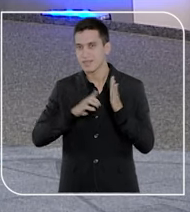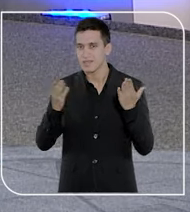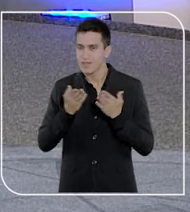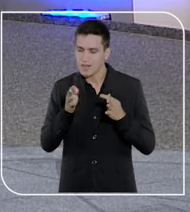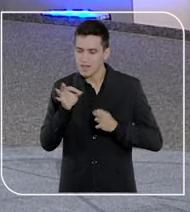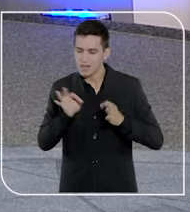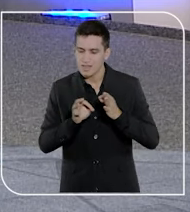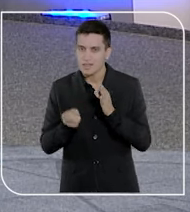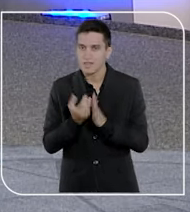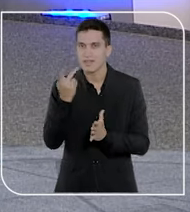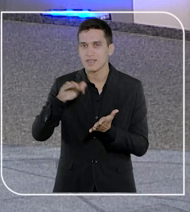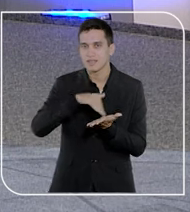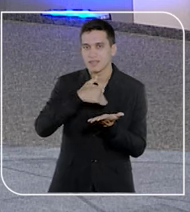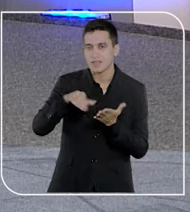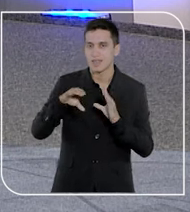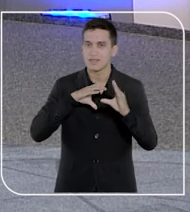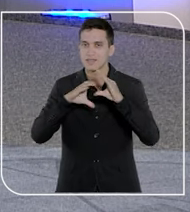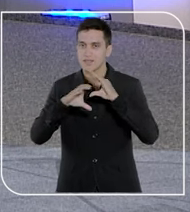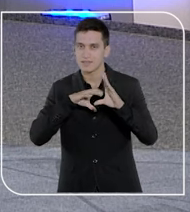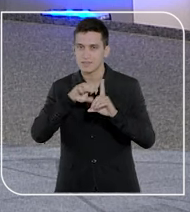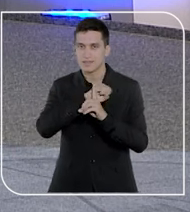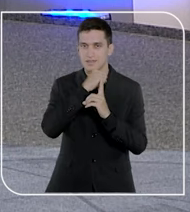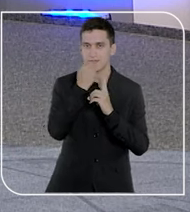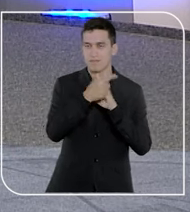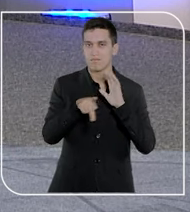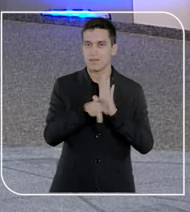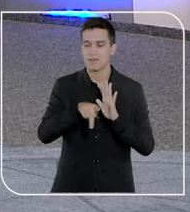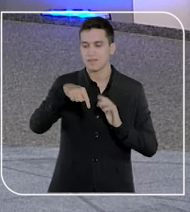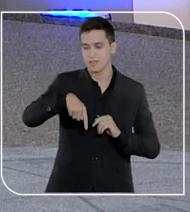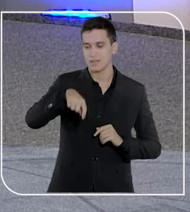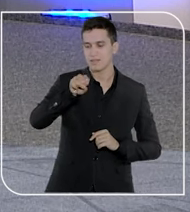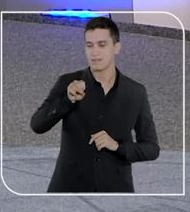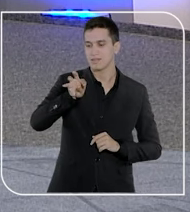Direito de hoje, uma produção da Secretaria de Comunicação